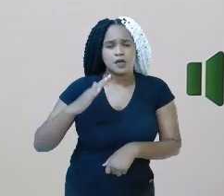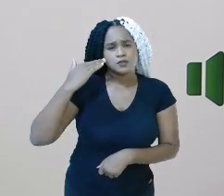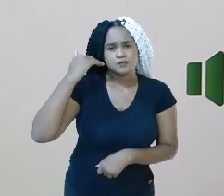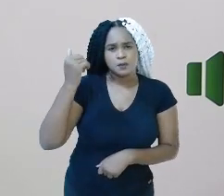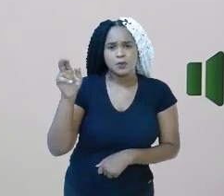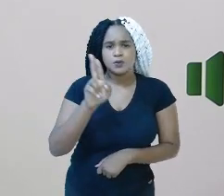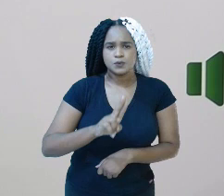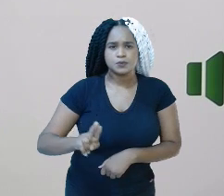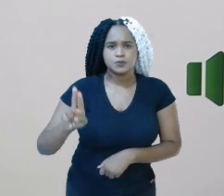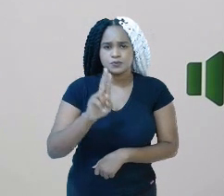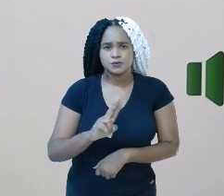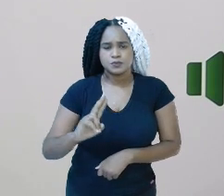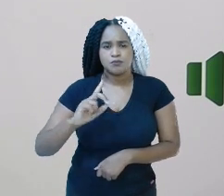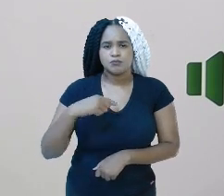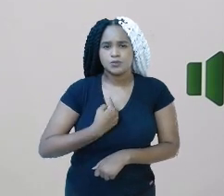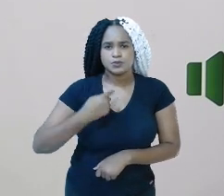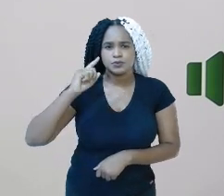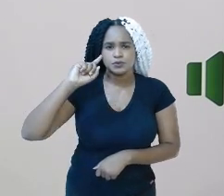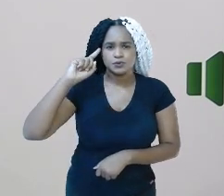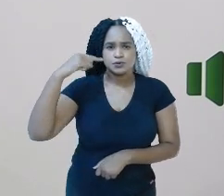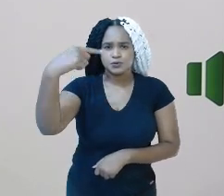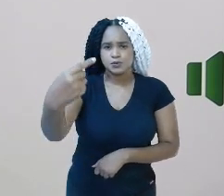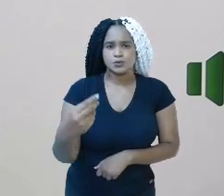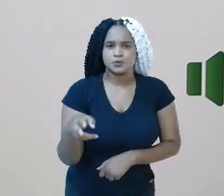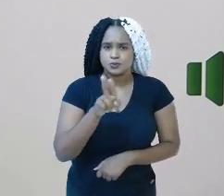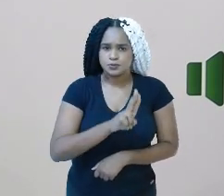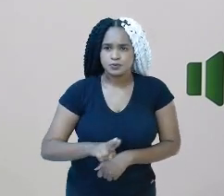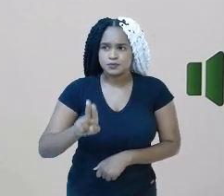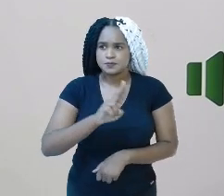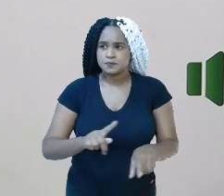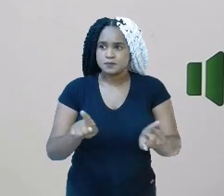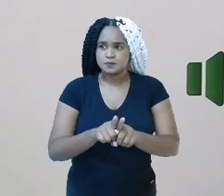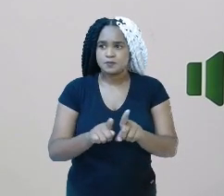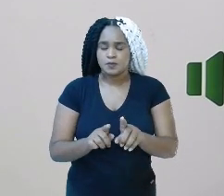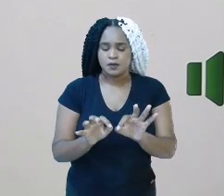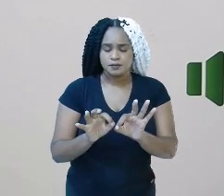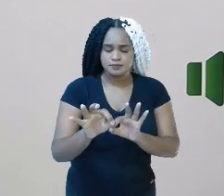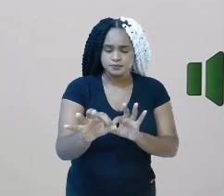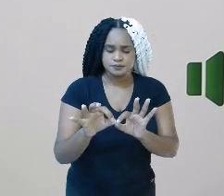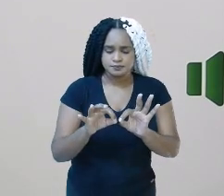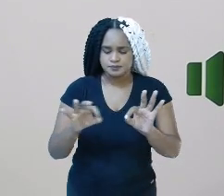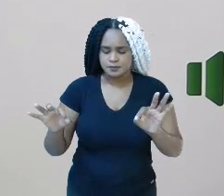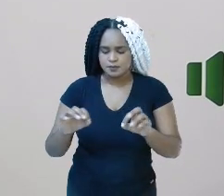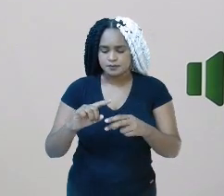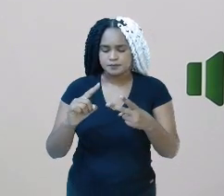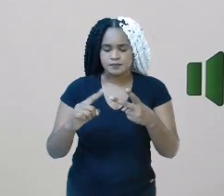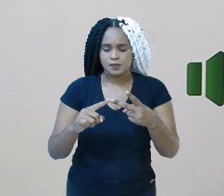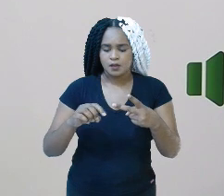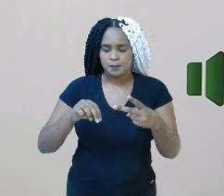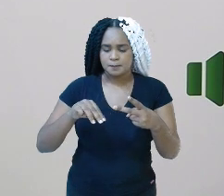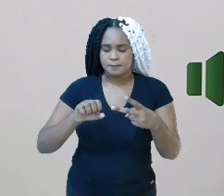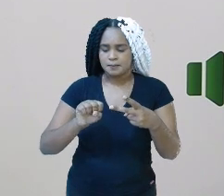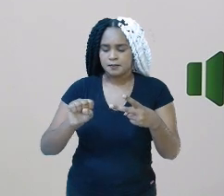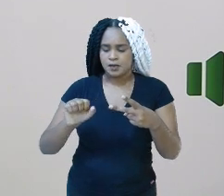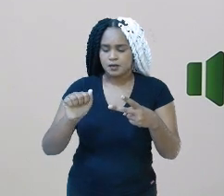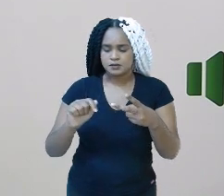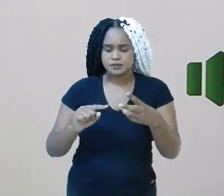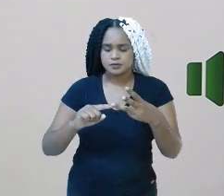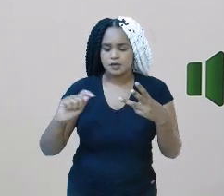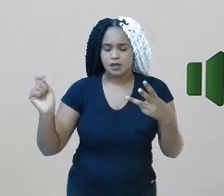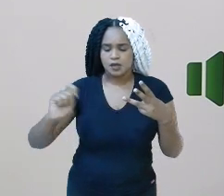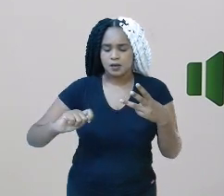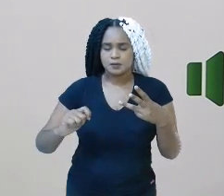no nosso cotidiano, tá? A gente vai falar um pouco sobre comprimento, sobre massa, sobre